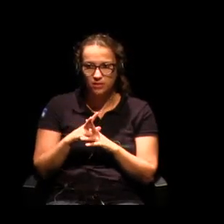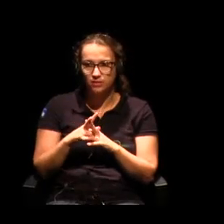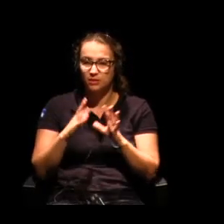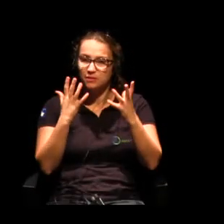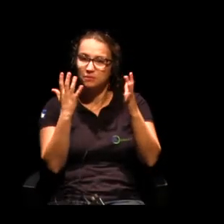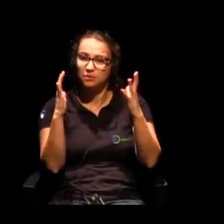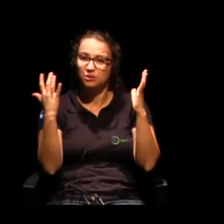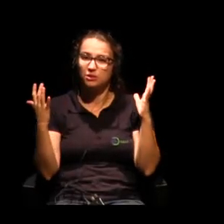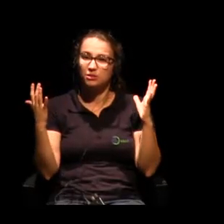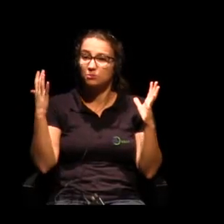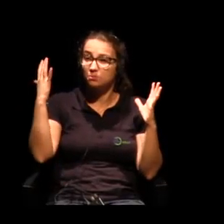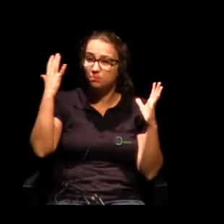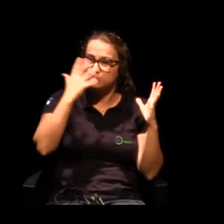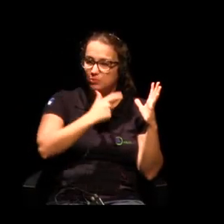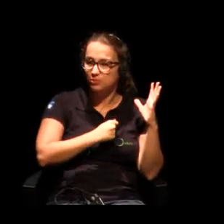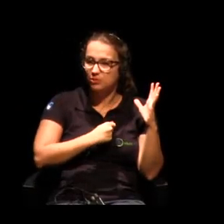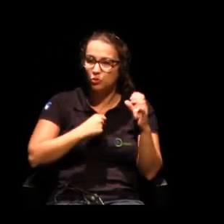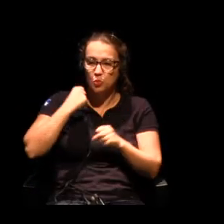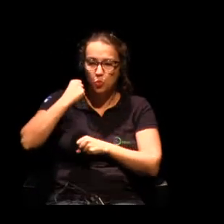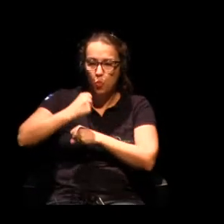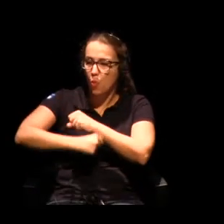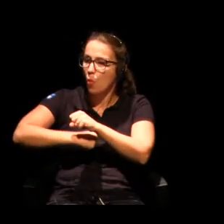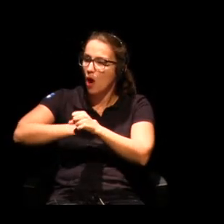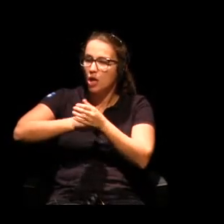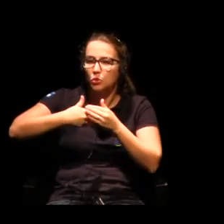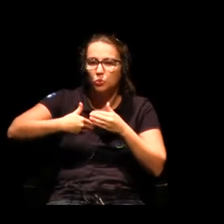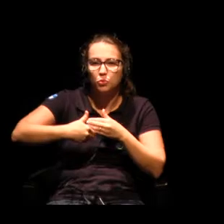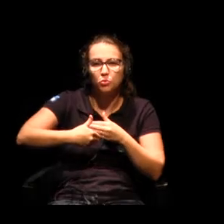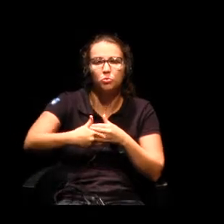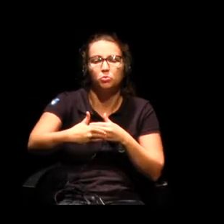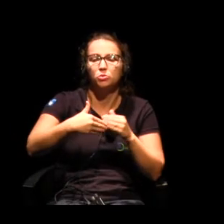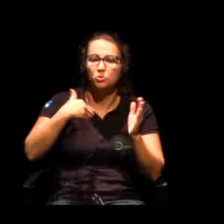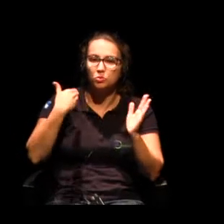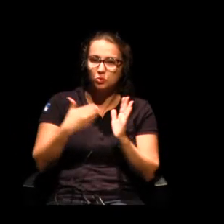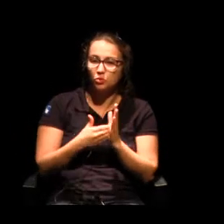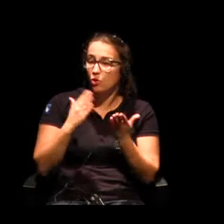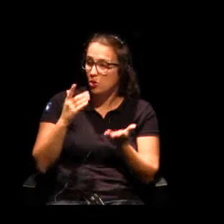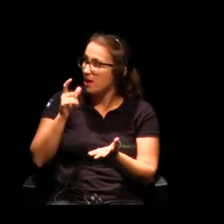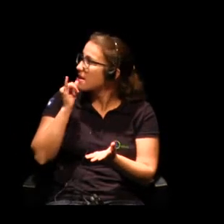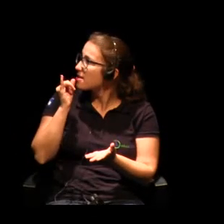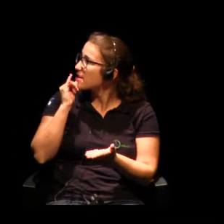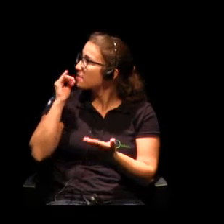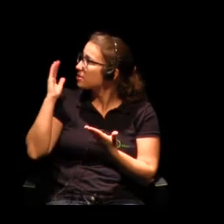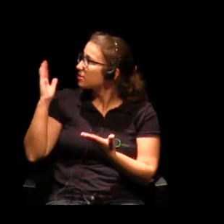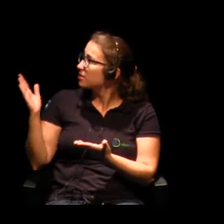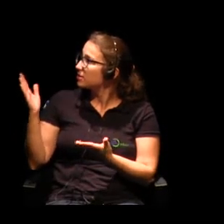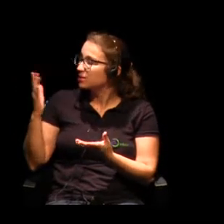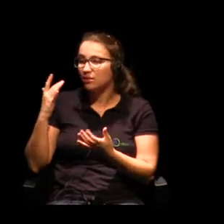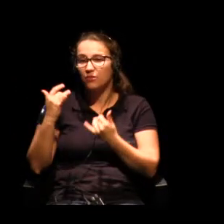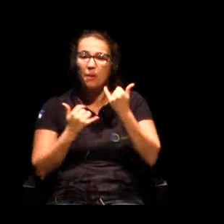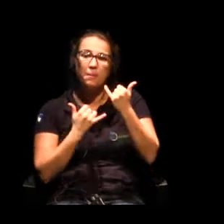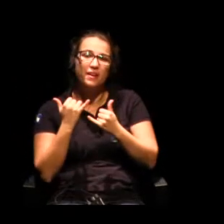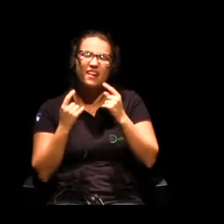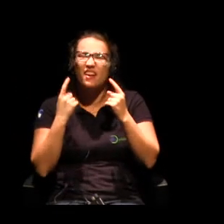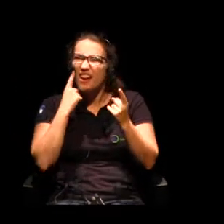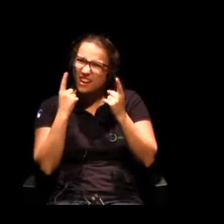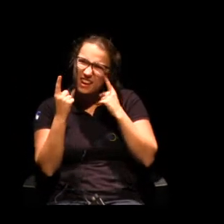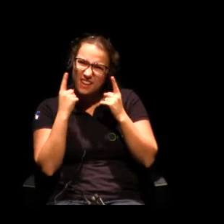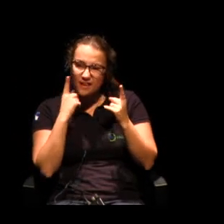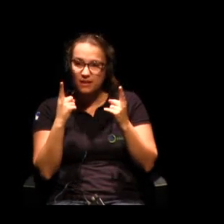para que a vegetação ficasse bonito durante todo o ano, e podemos ver um exemplo disso